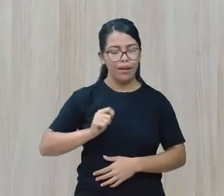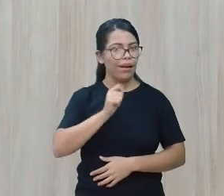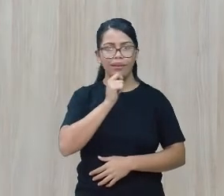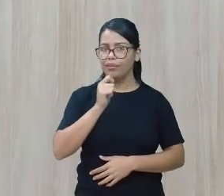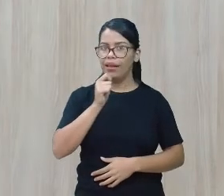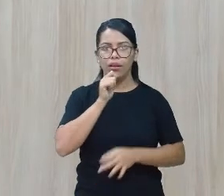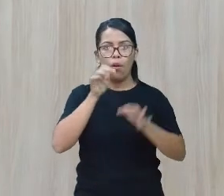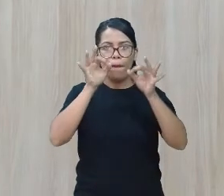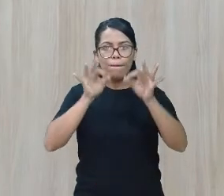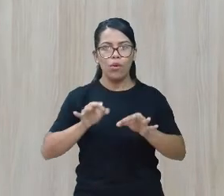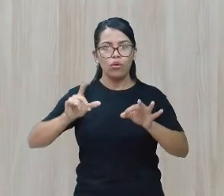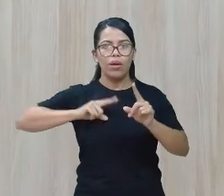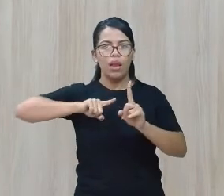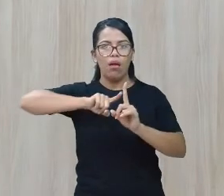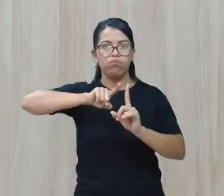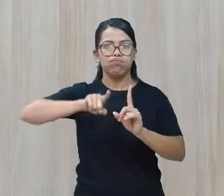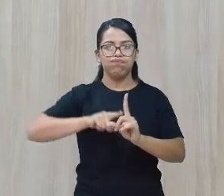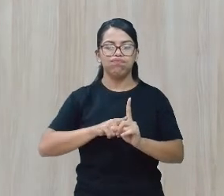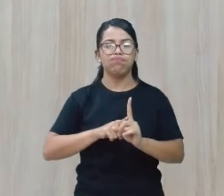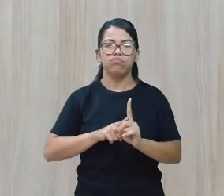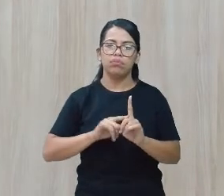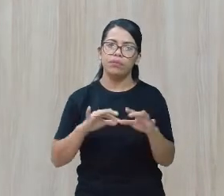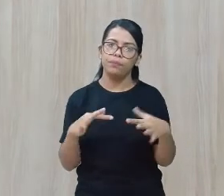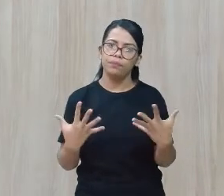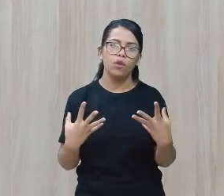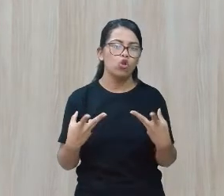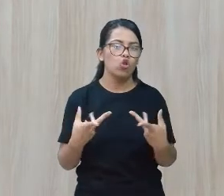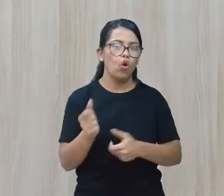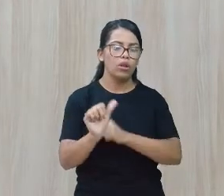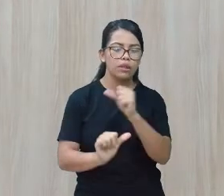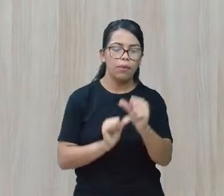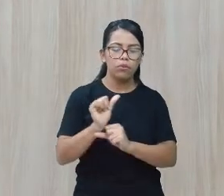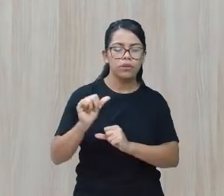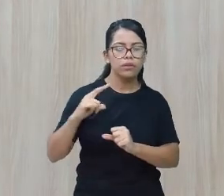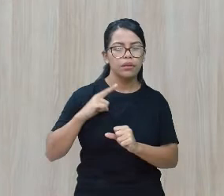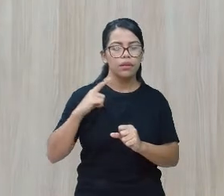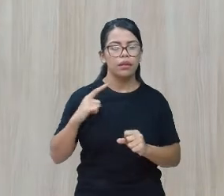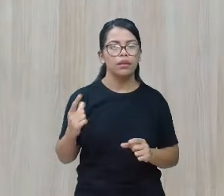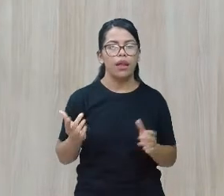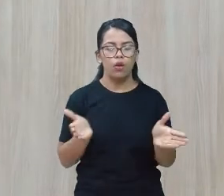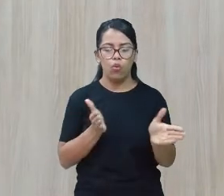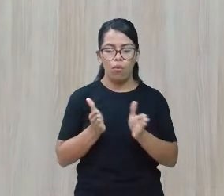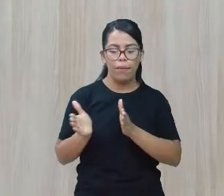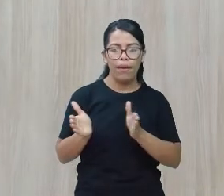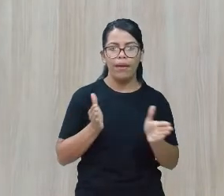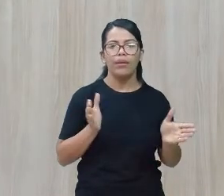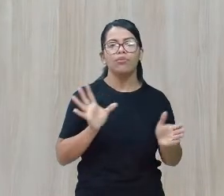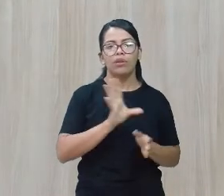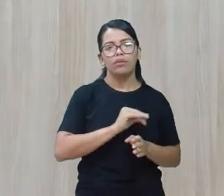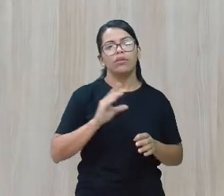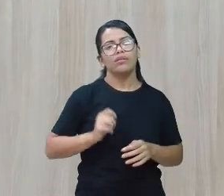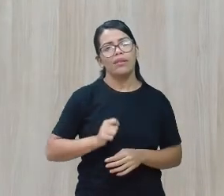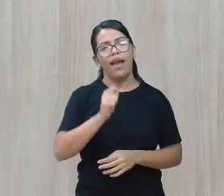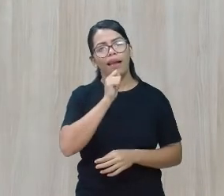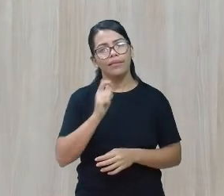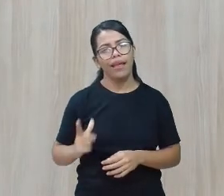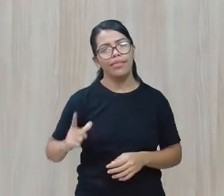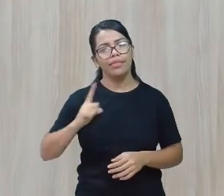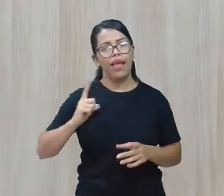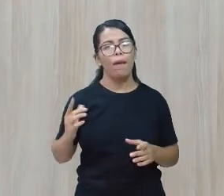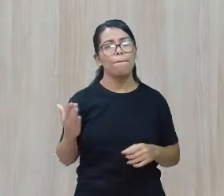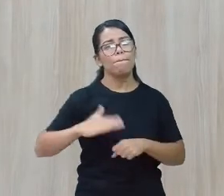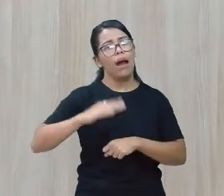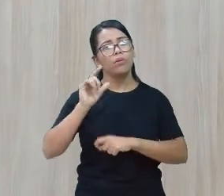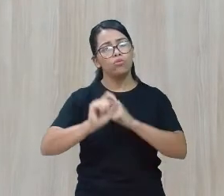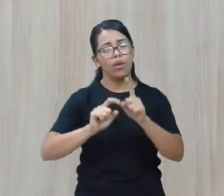uma gravidez, não é? Todas as mudanças ocorridas na adolescência ainda vem uma gravidez, e isso